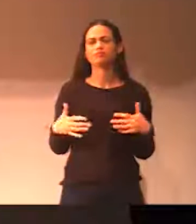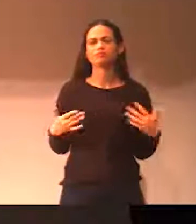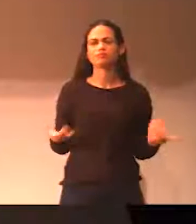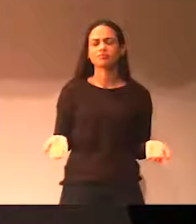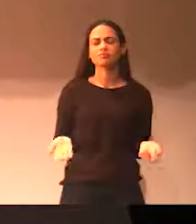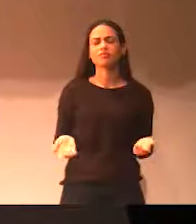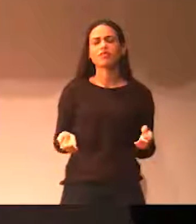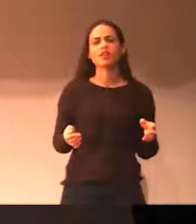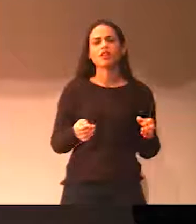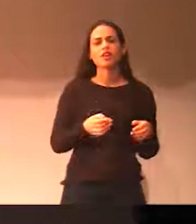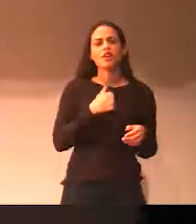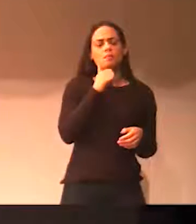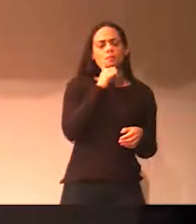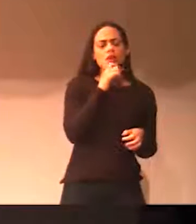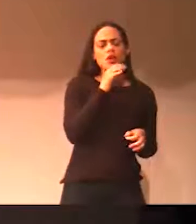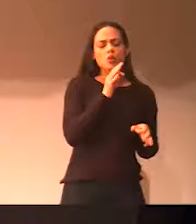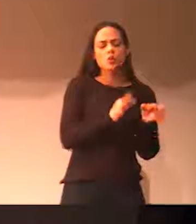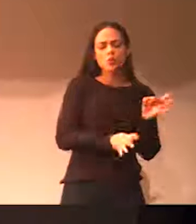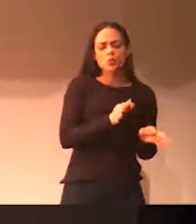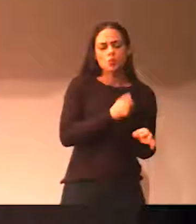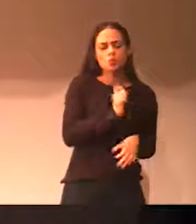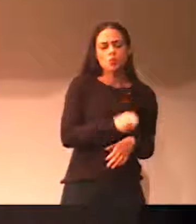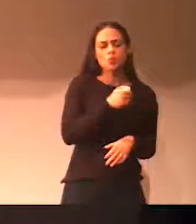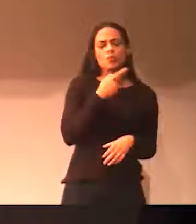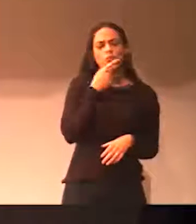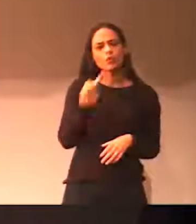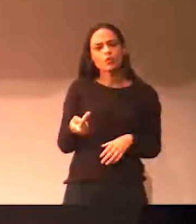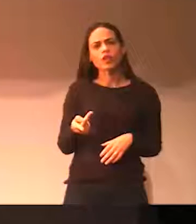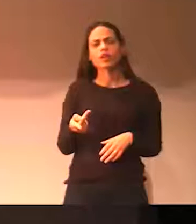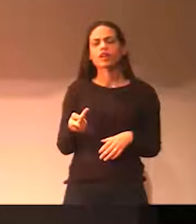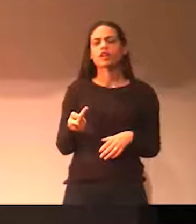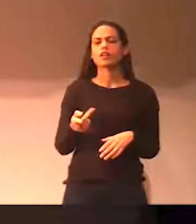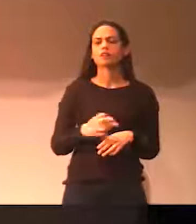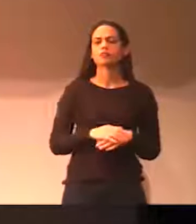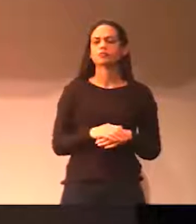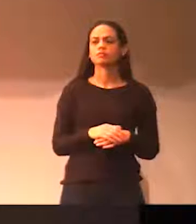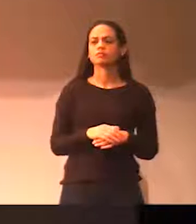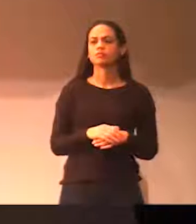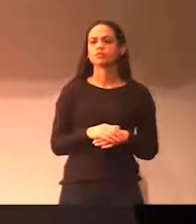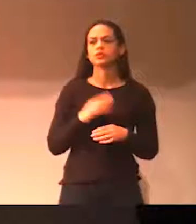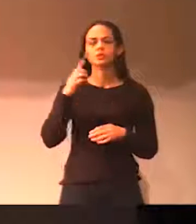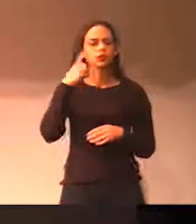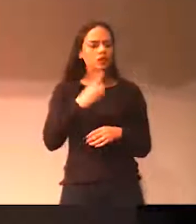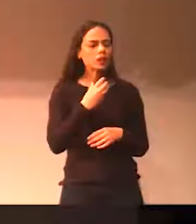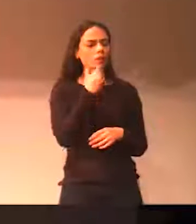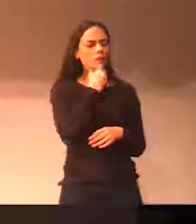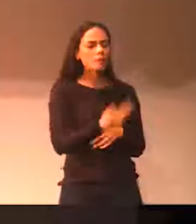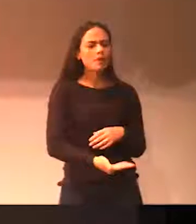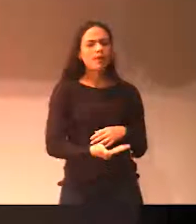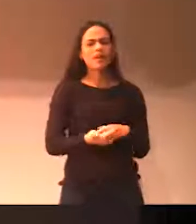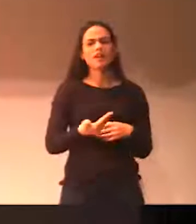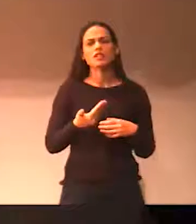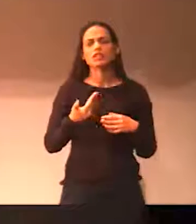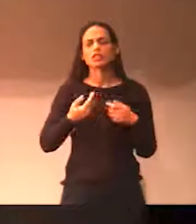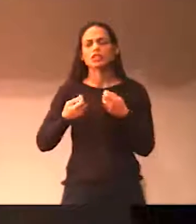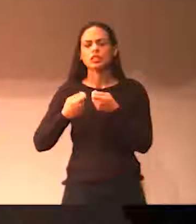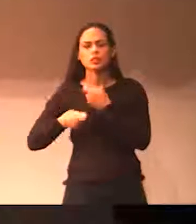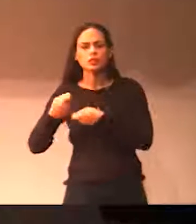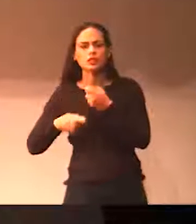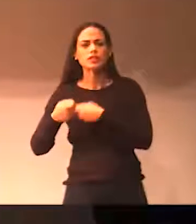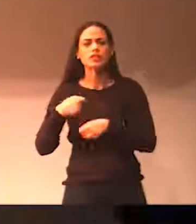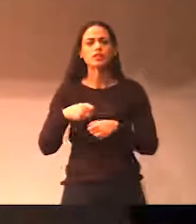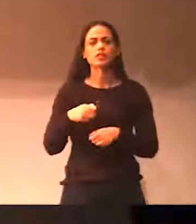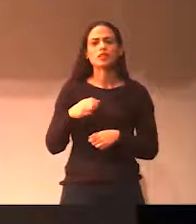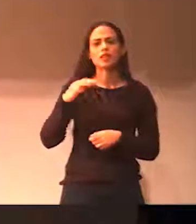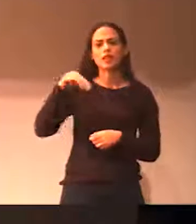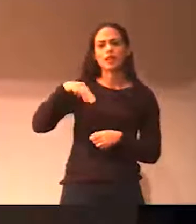juíza fala que a liminar não pode ser instaurada, aí ele entra falando sobre negociação do MDB, joga o nome do